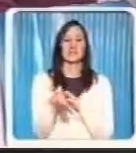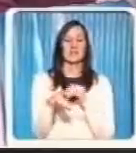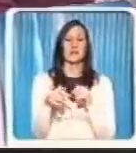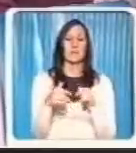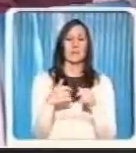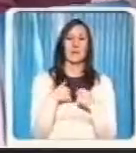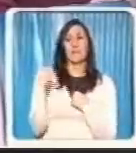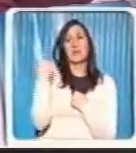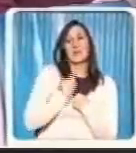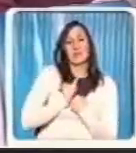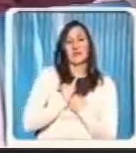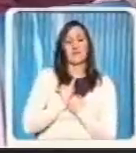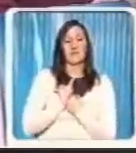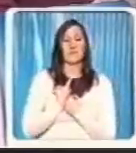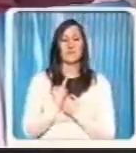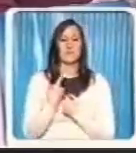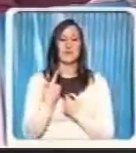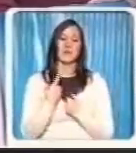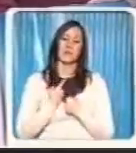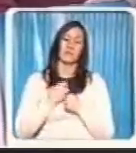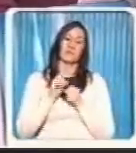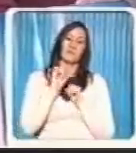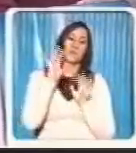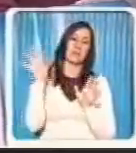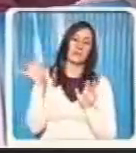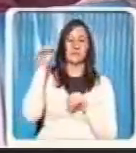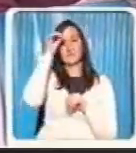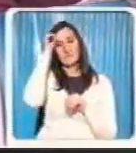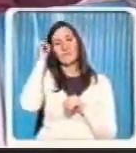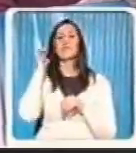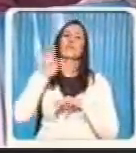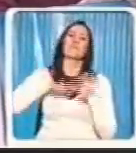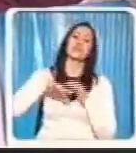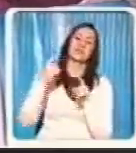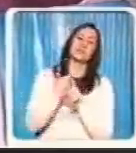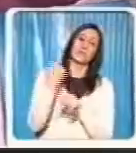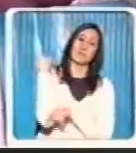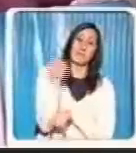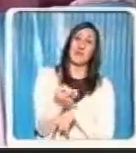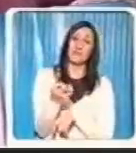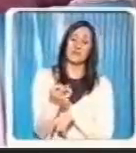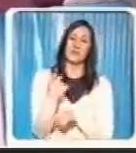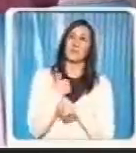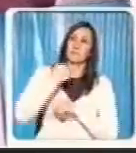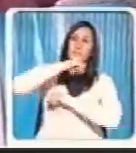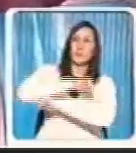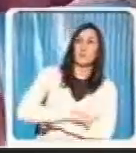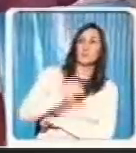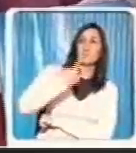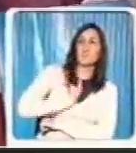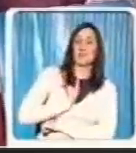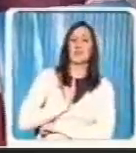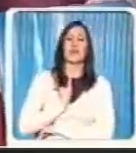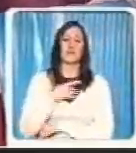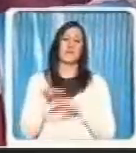Mandavam e eu, é claro, fazia o que me mandavam. Tinha que obedecer àquilo que